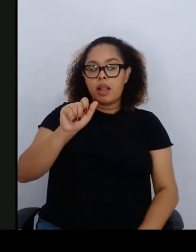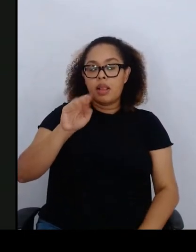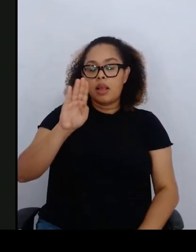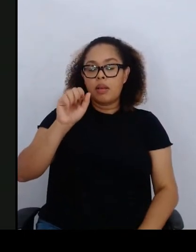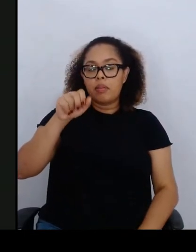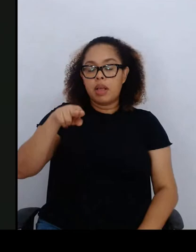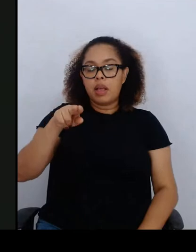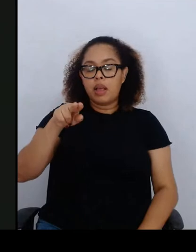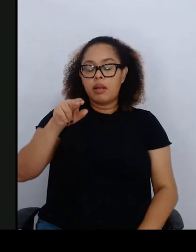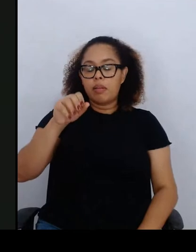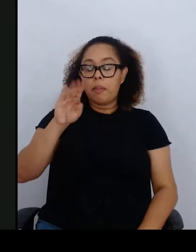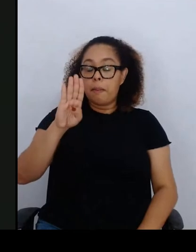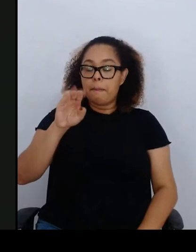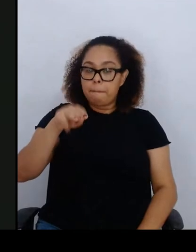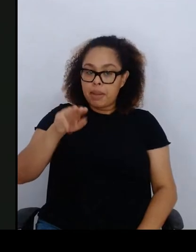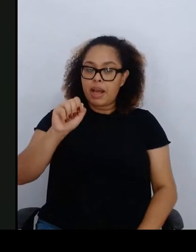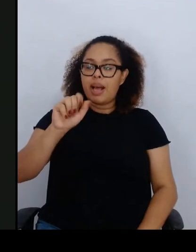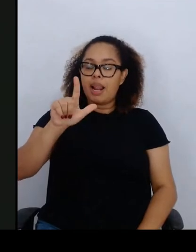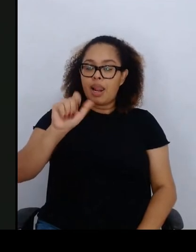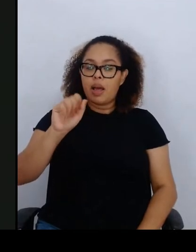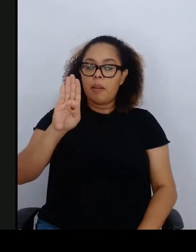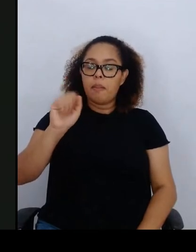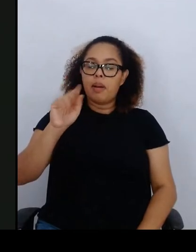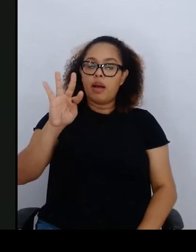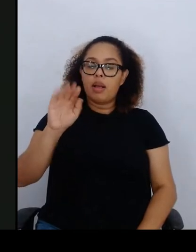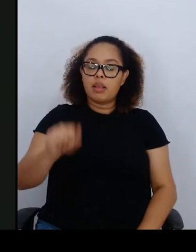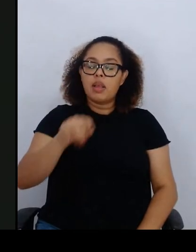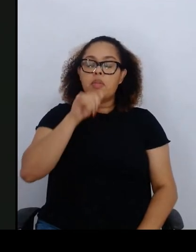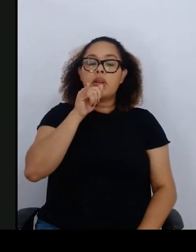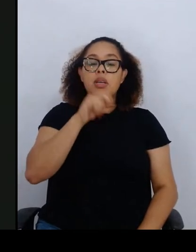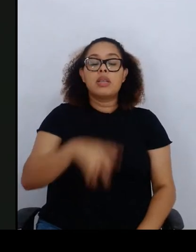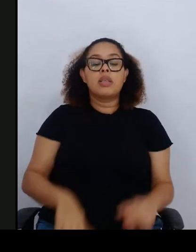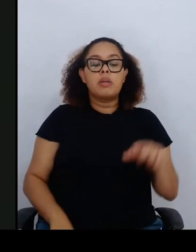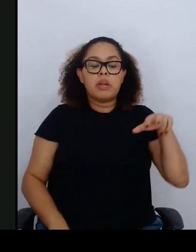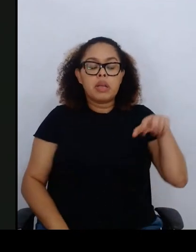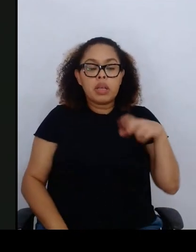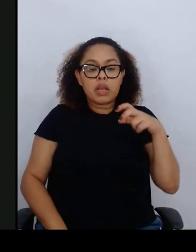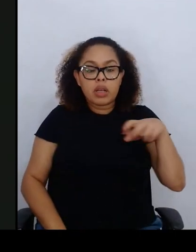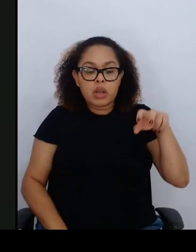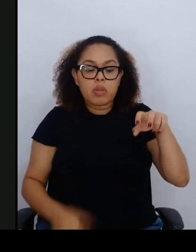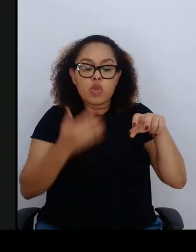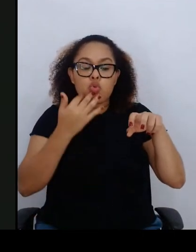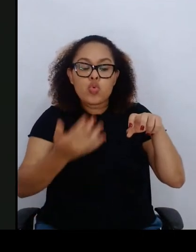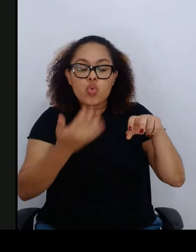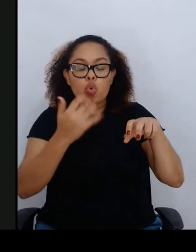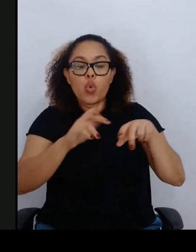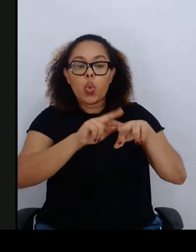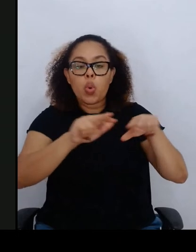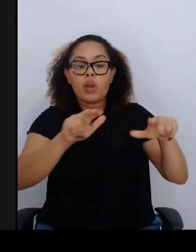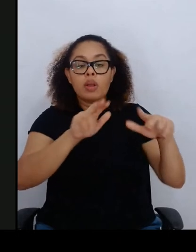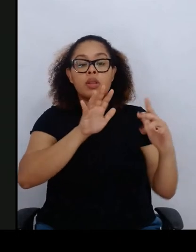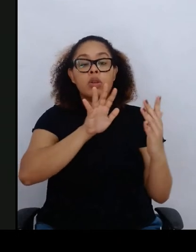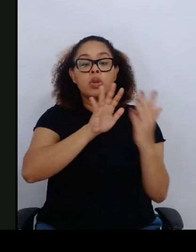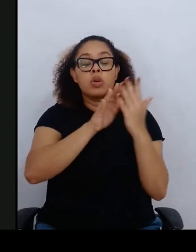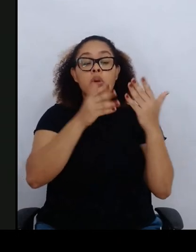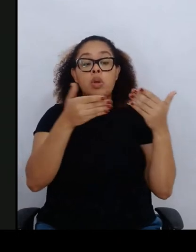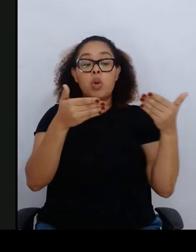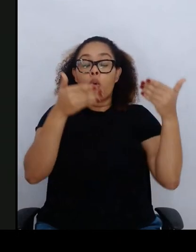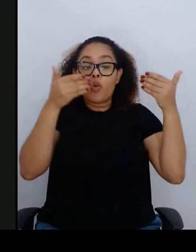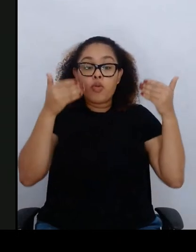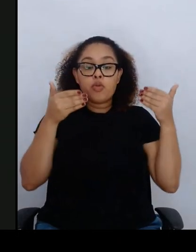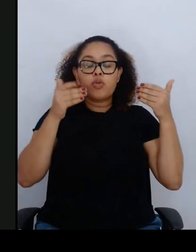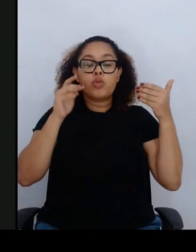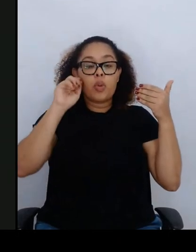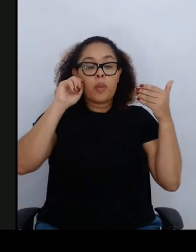em tons de vermelho verde amarelo brilhantes já conhecidos contrastados com aquele fundo preto Primeiro Plano também